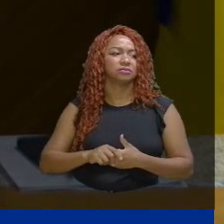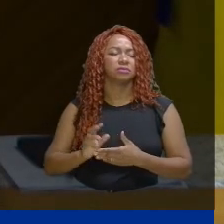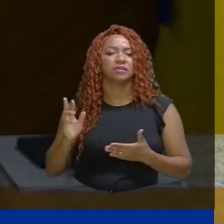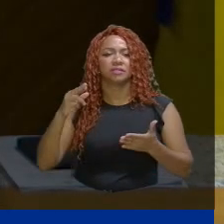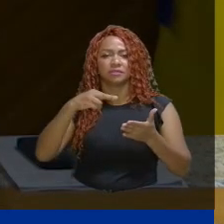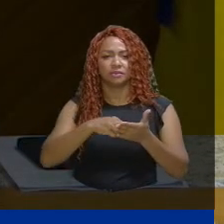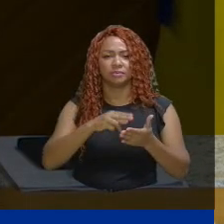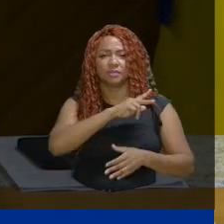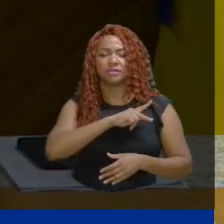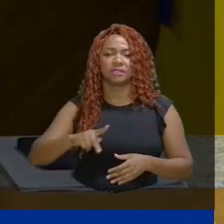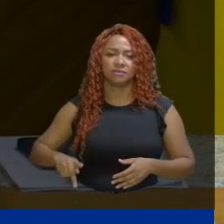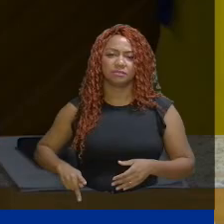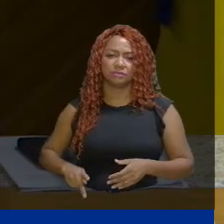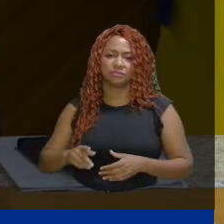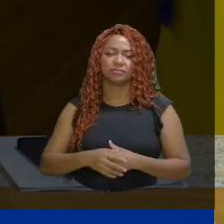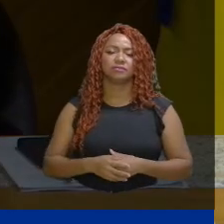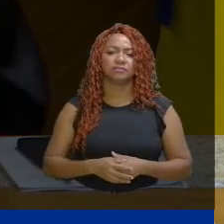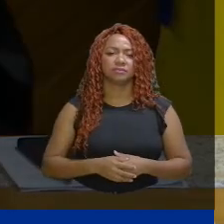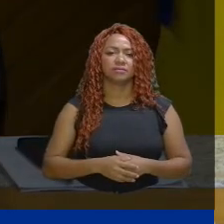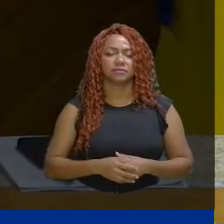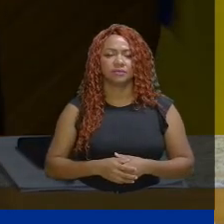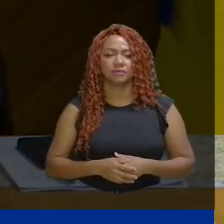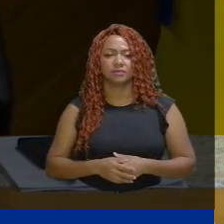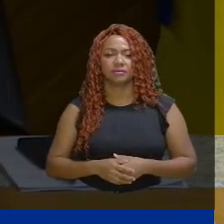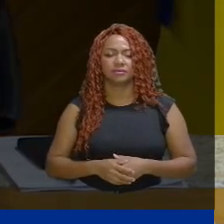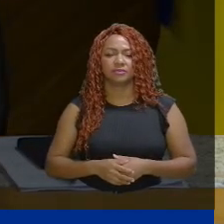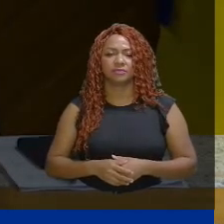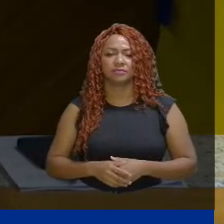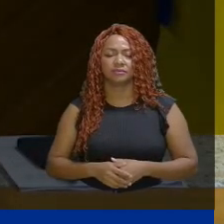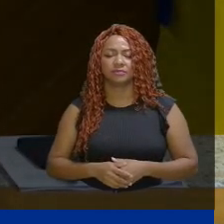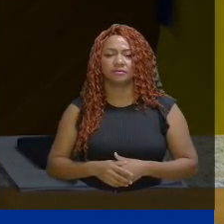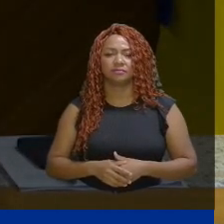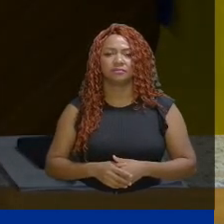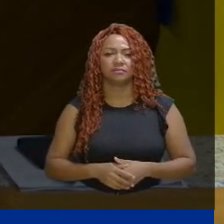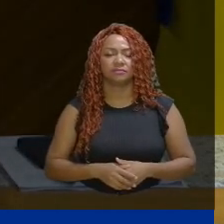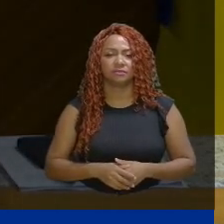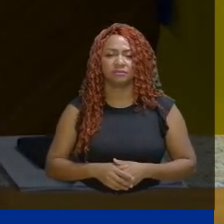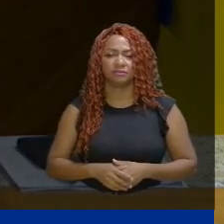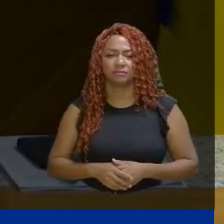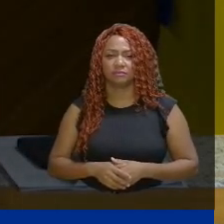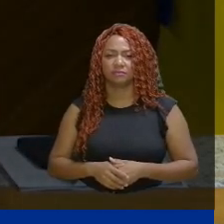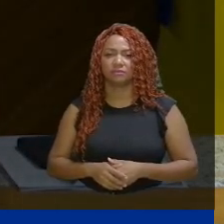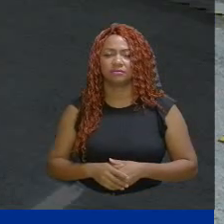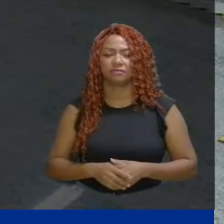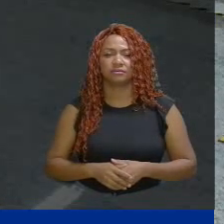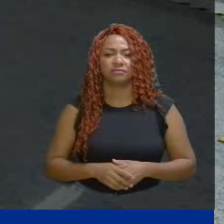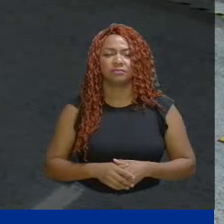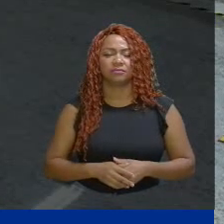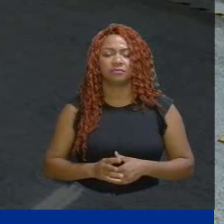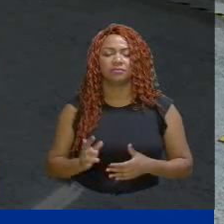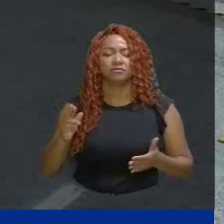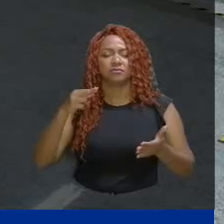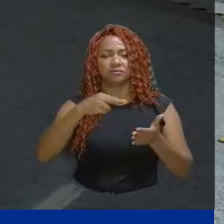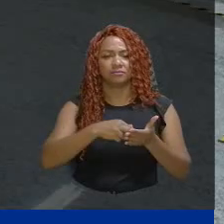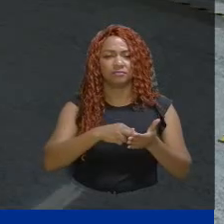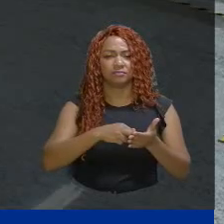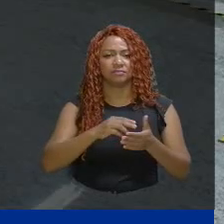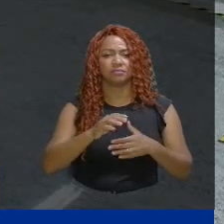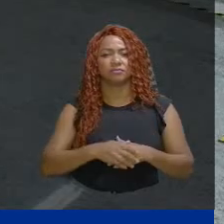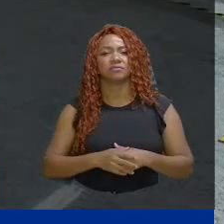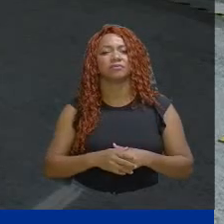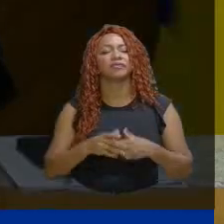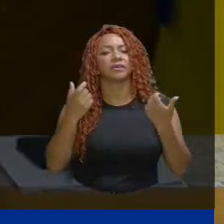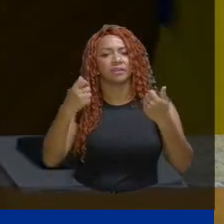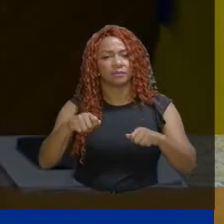Sim. Presidente, perdão, o presidente. Foco no desembargador Carmo O relator Antônio. dos embargos, Não, quem